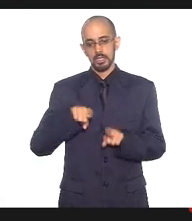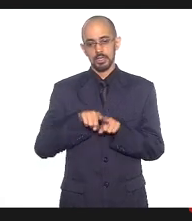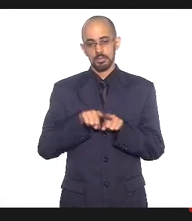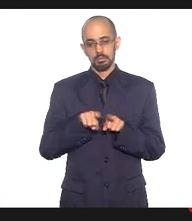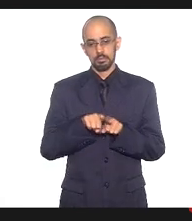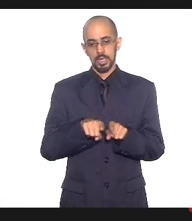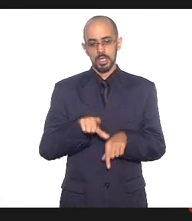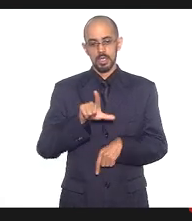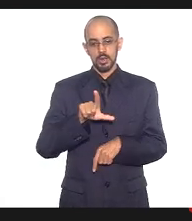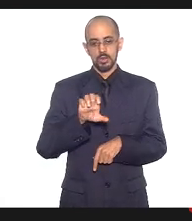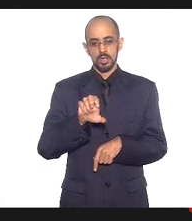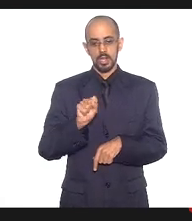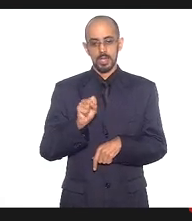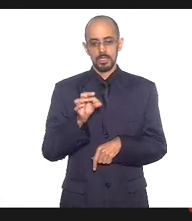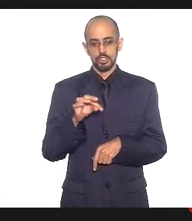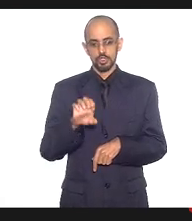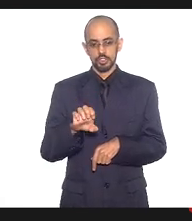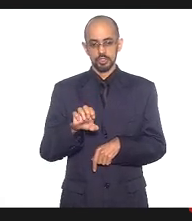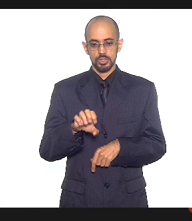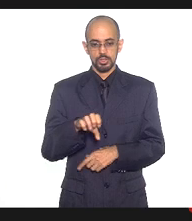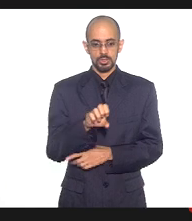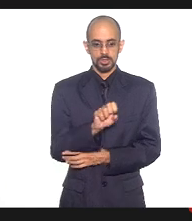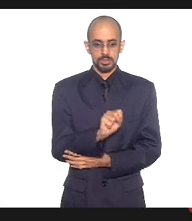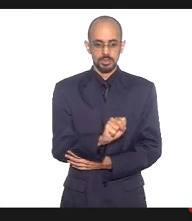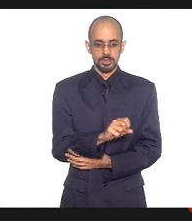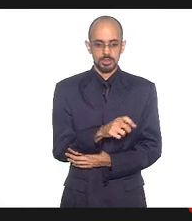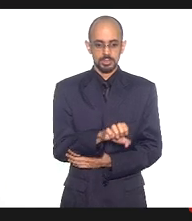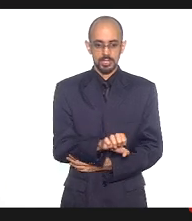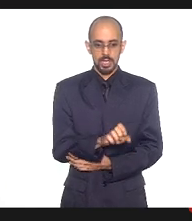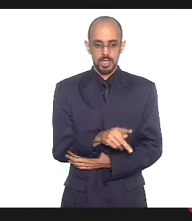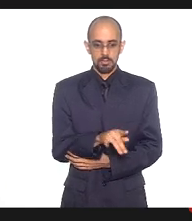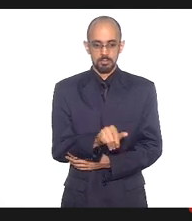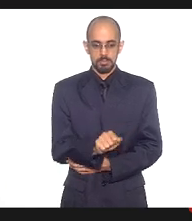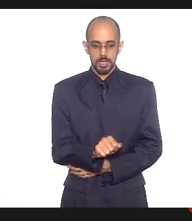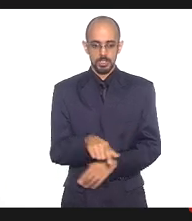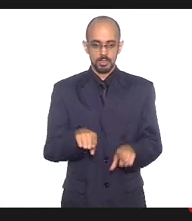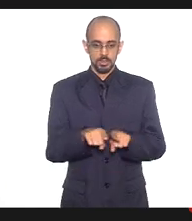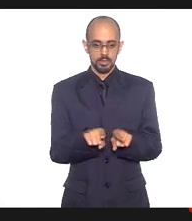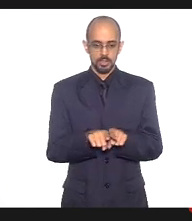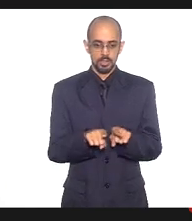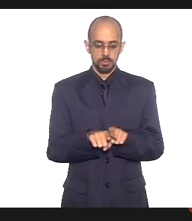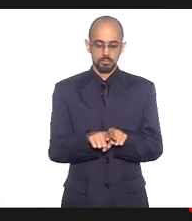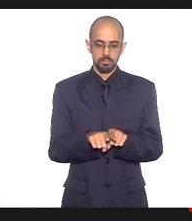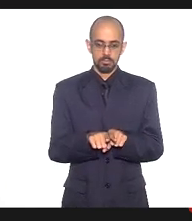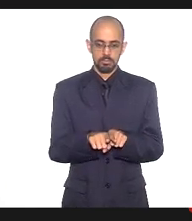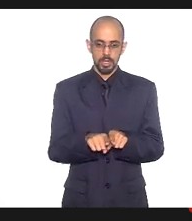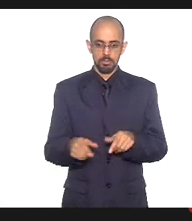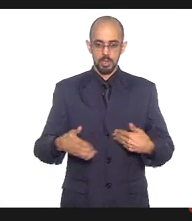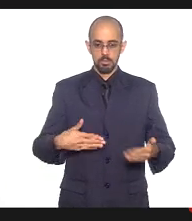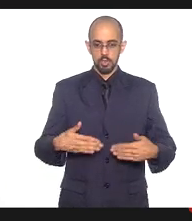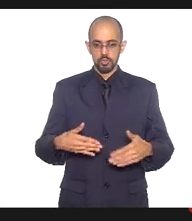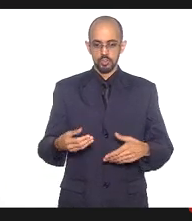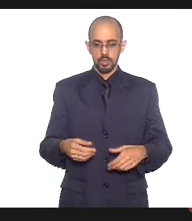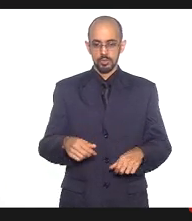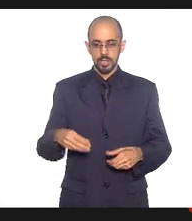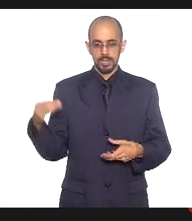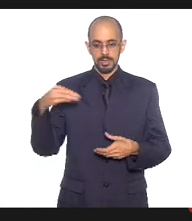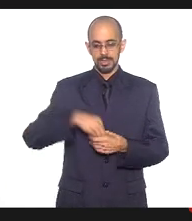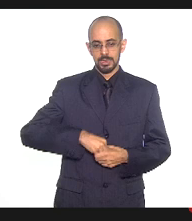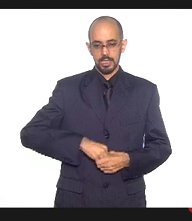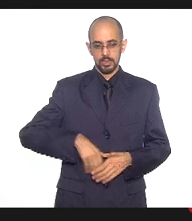de Sépia, uma pequena parcela também está dentro da área originalmente